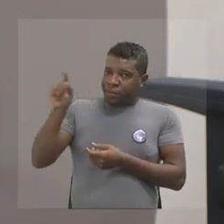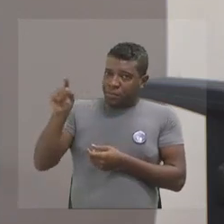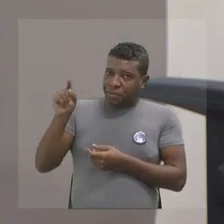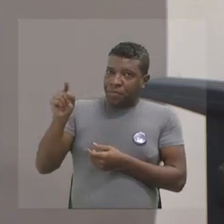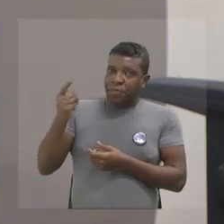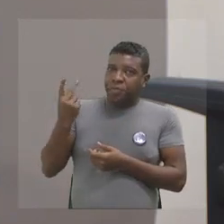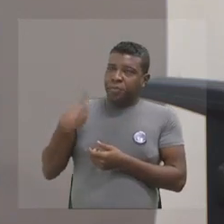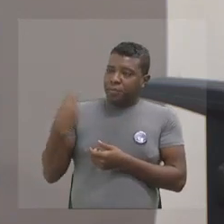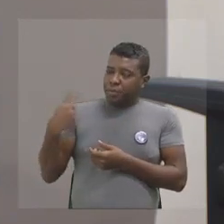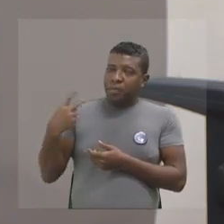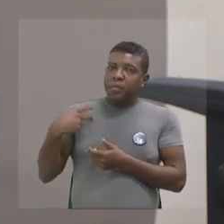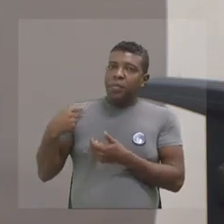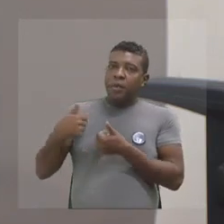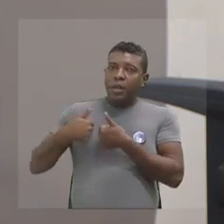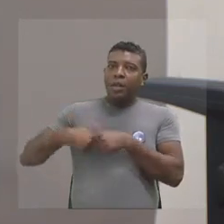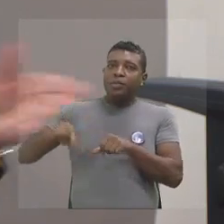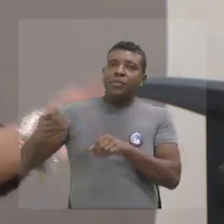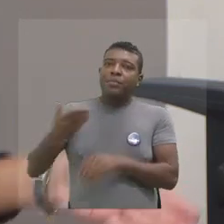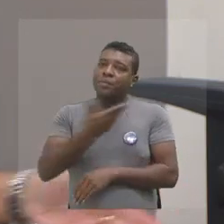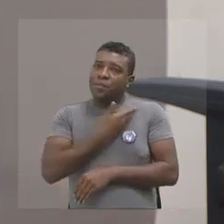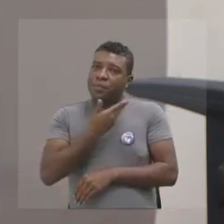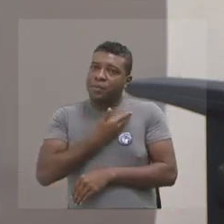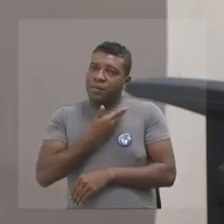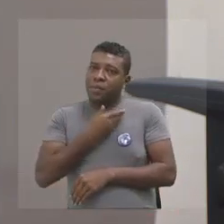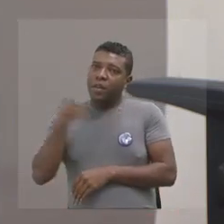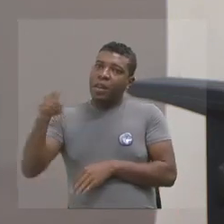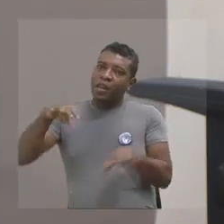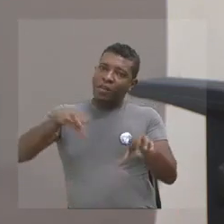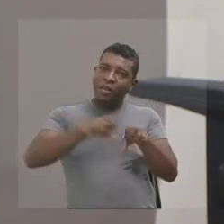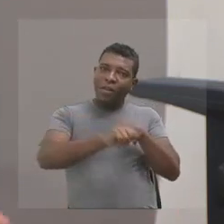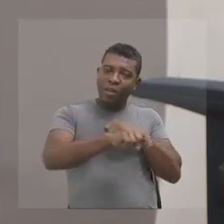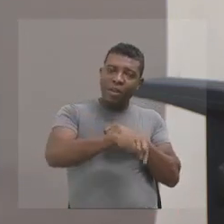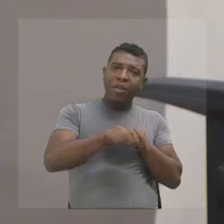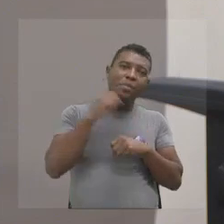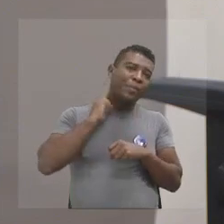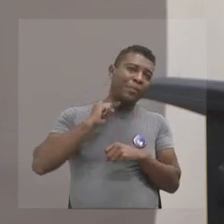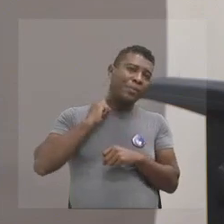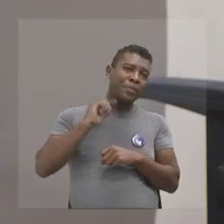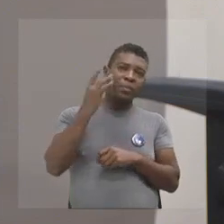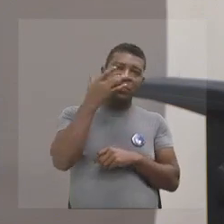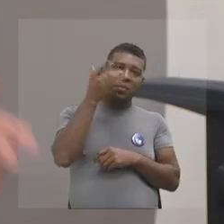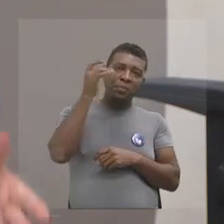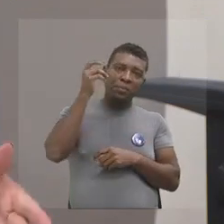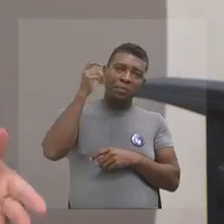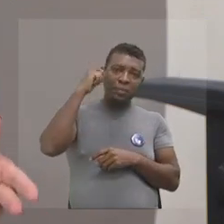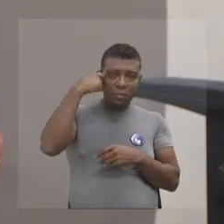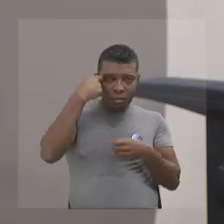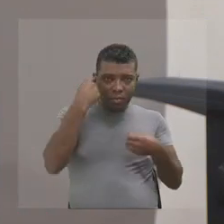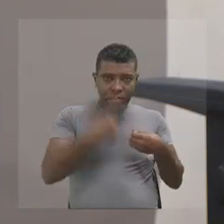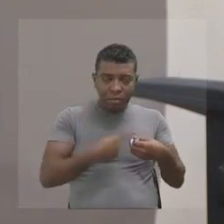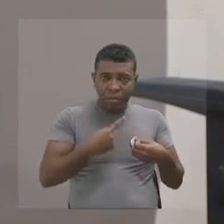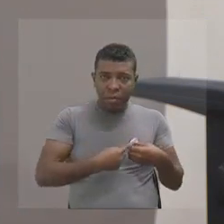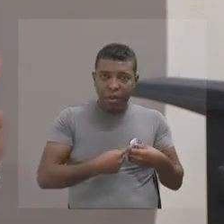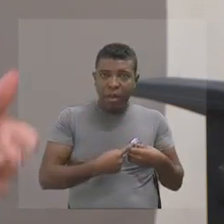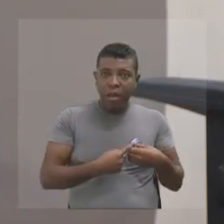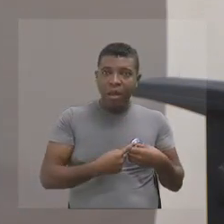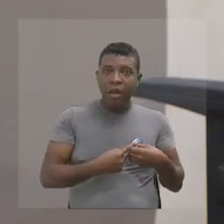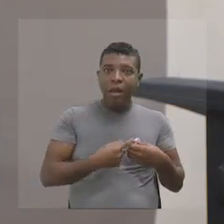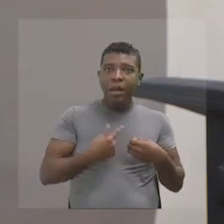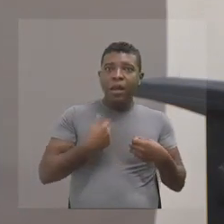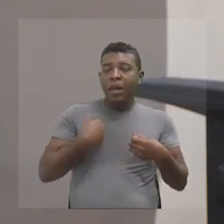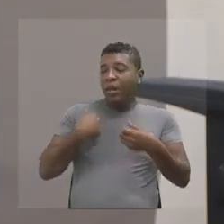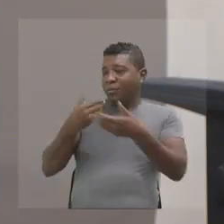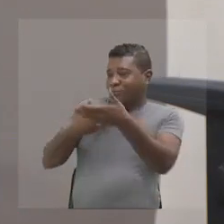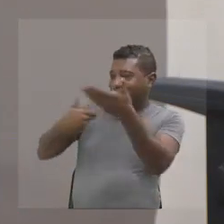deputado federal nós nos tornamos né Muito amigos formou em Minas Gerais em Ouro Preto a gente sempre brinca que eu falo que eu quero a praia dele e fala que troca